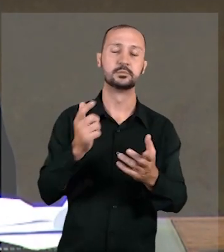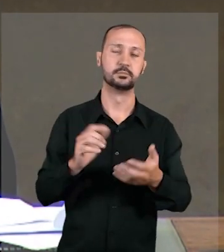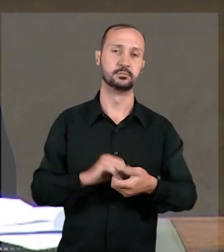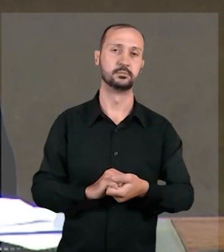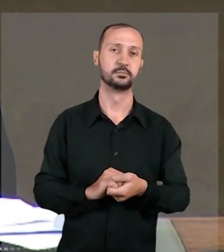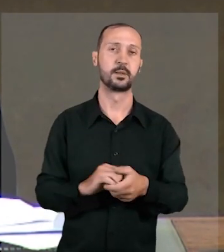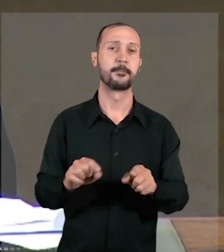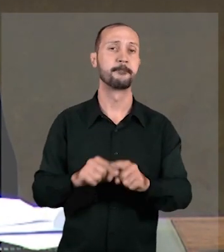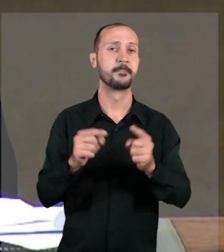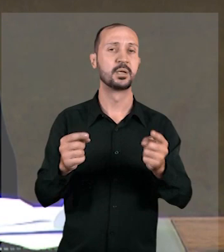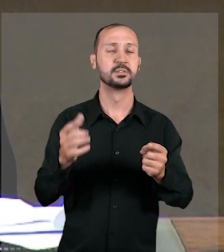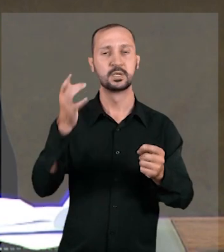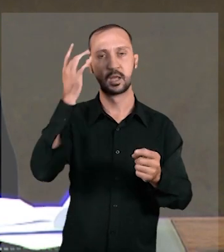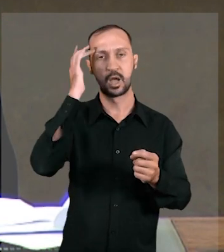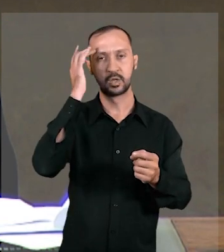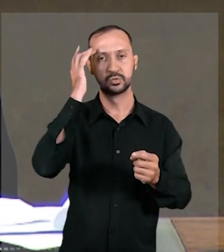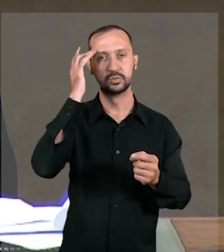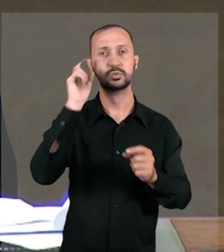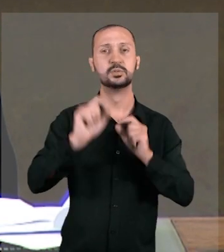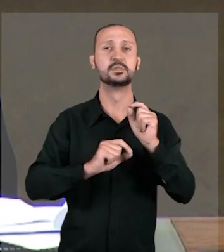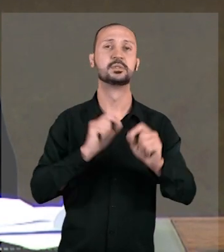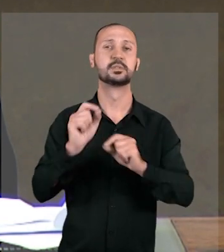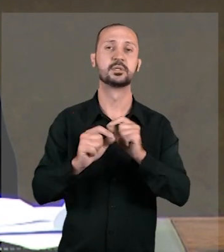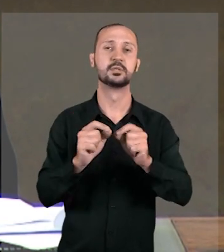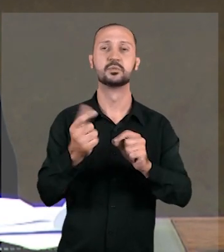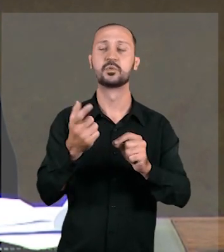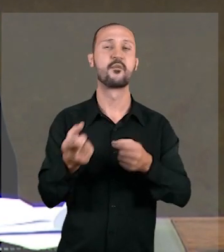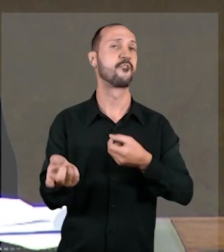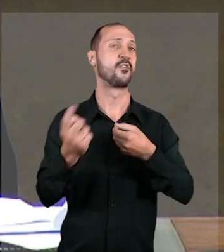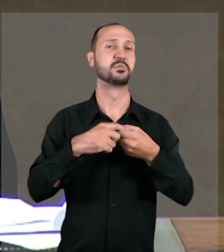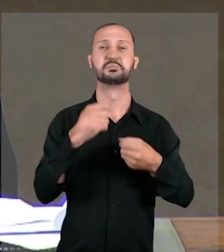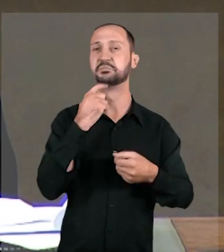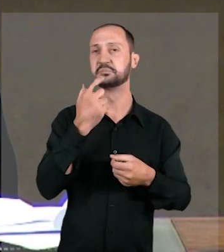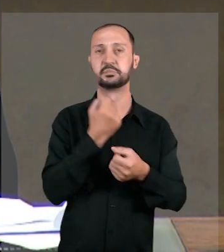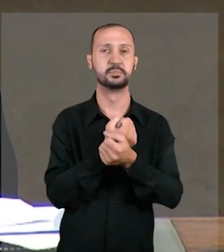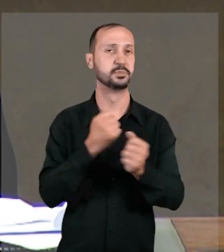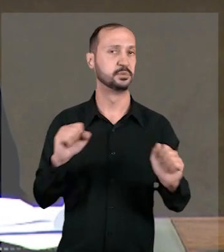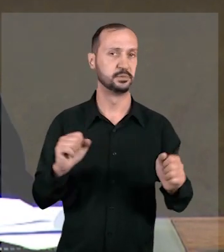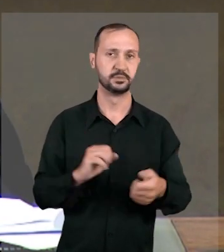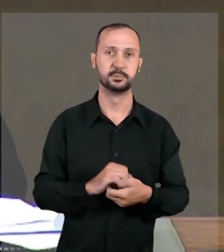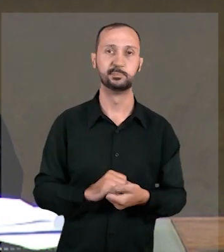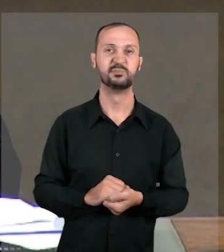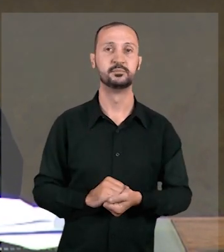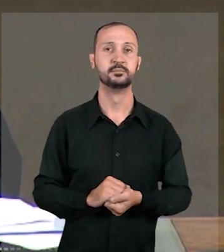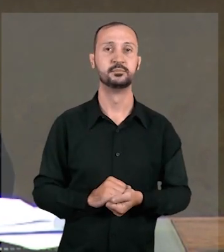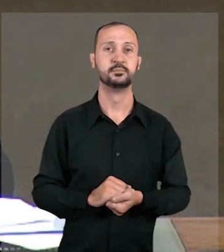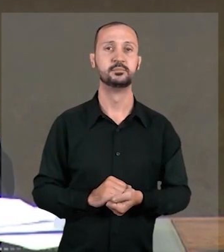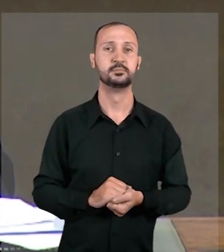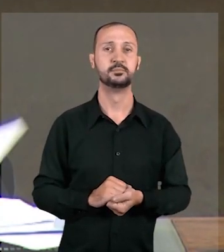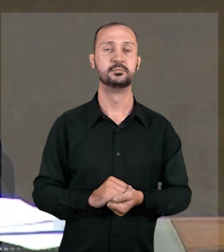acho que a história aqui não teria como voltar para trás.